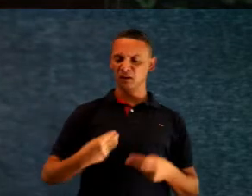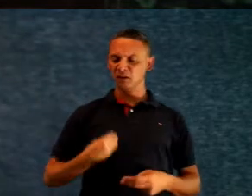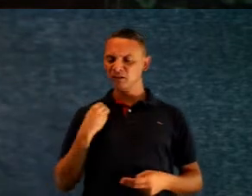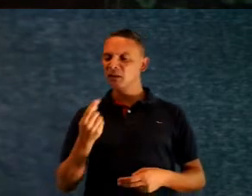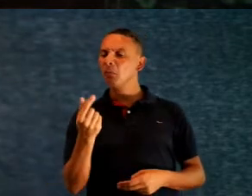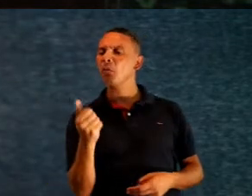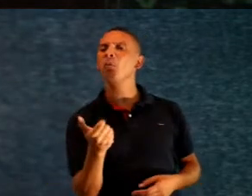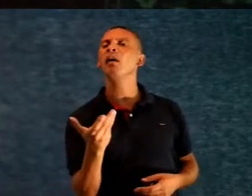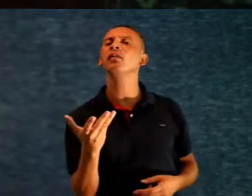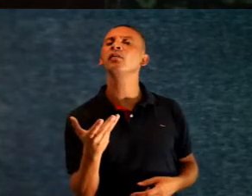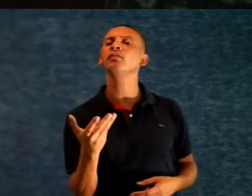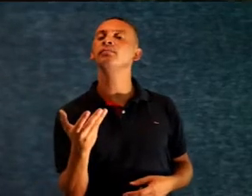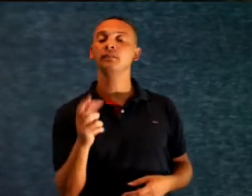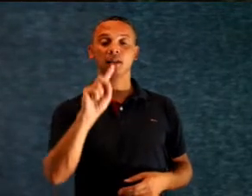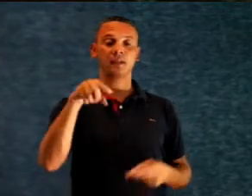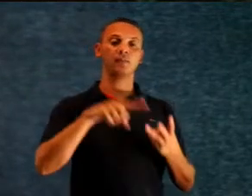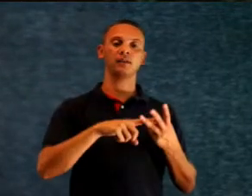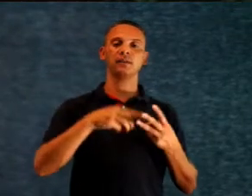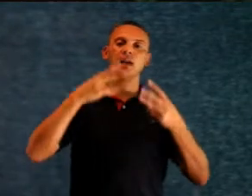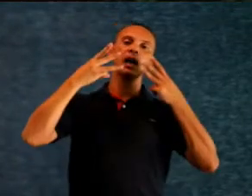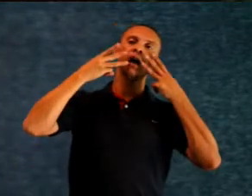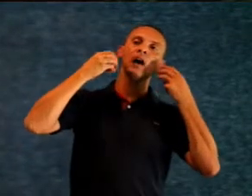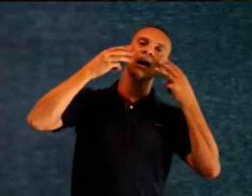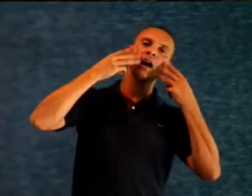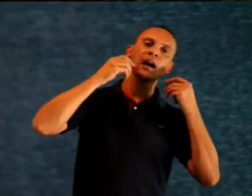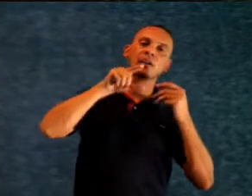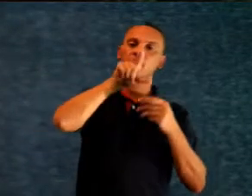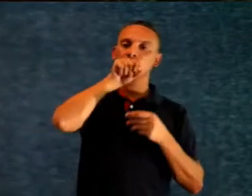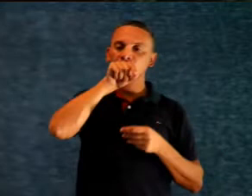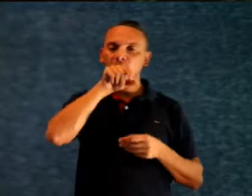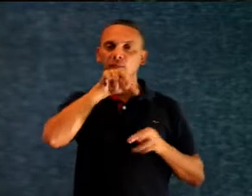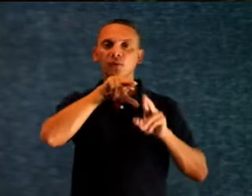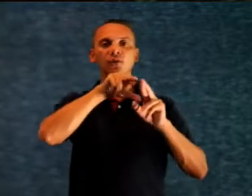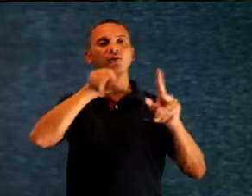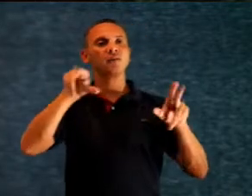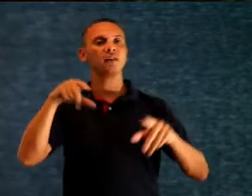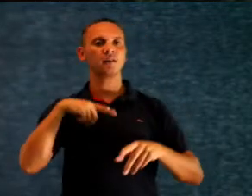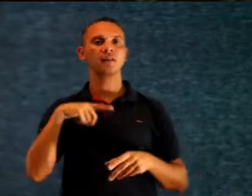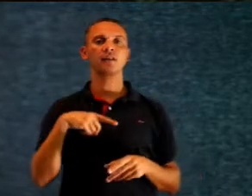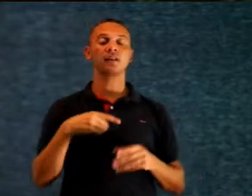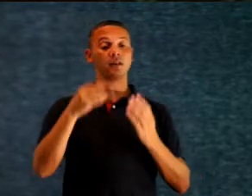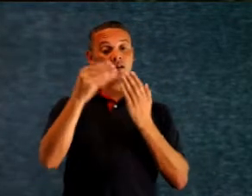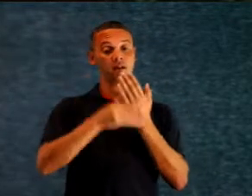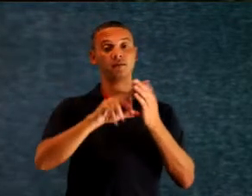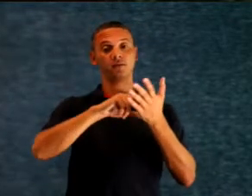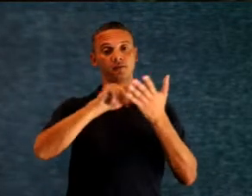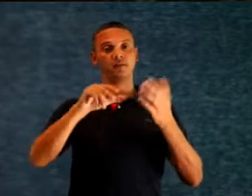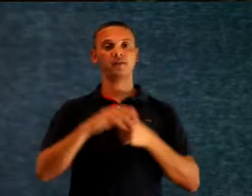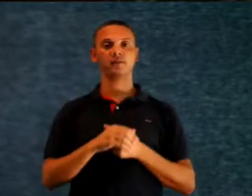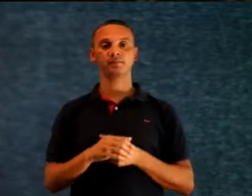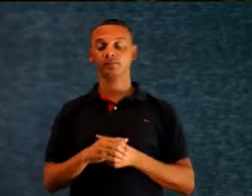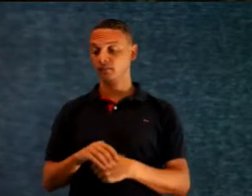e Pombos, 1986. Maria Julieta era apaixonada por animais, né? Gatos